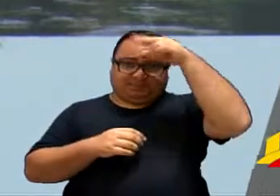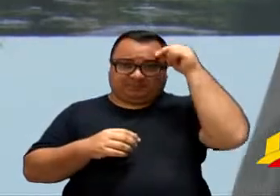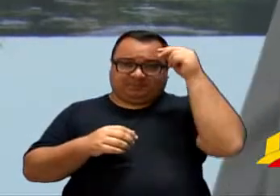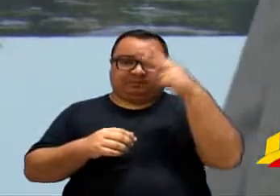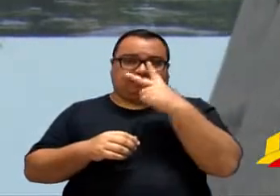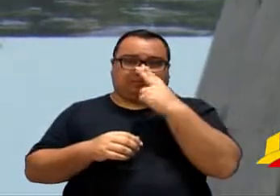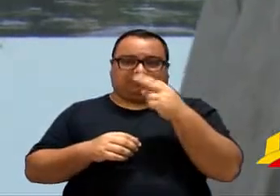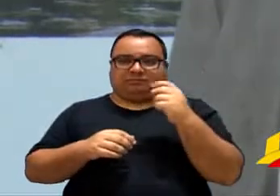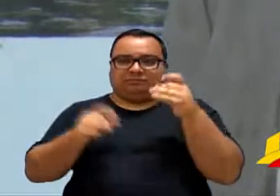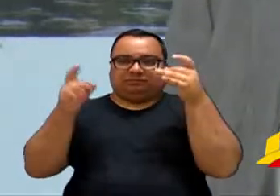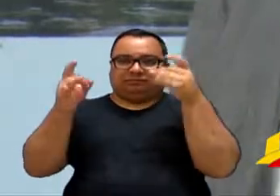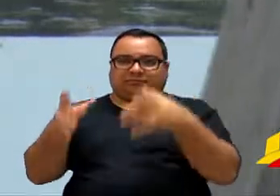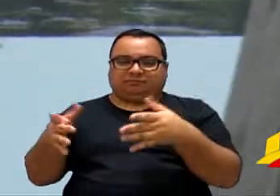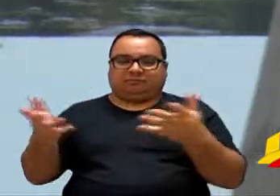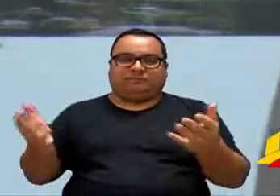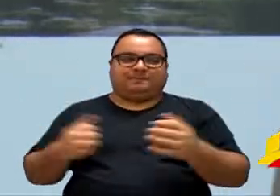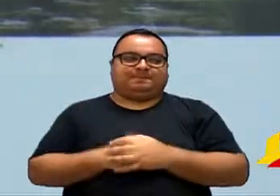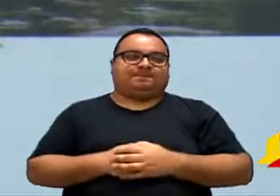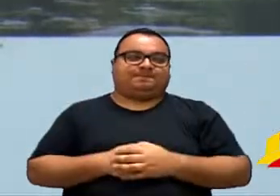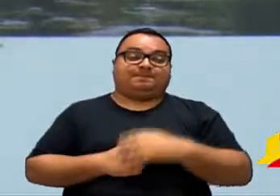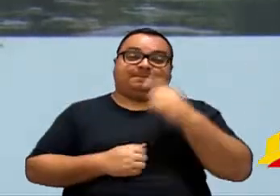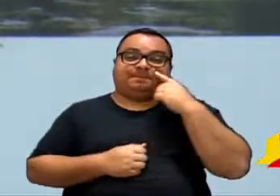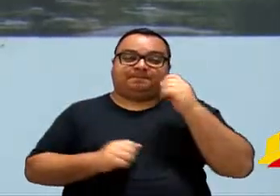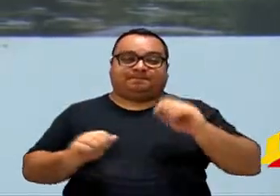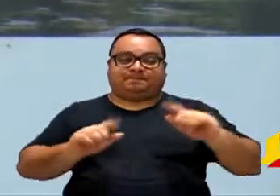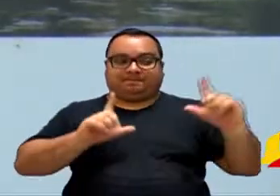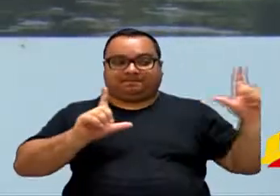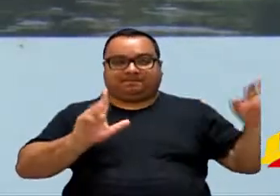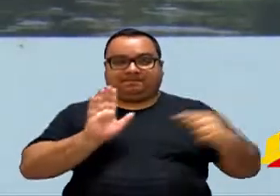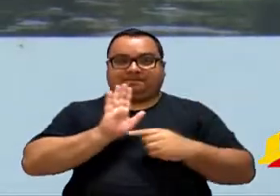eu vou mostrar aqui rapidinho